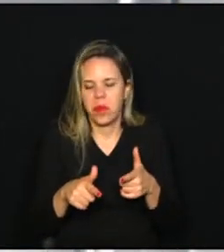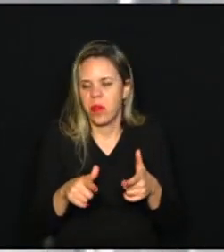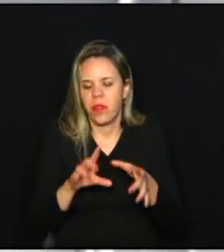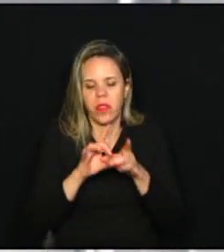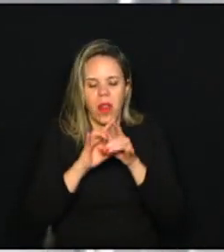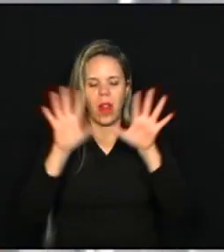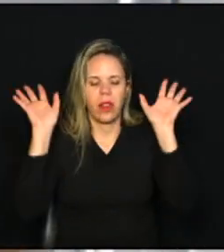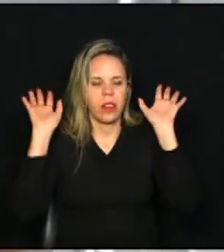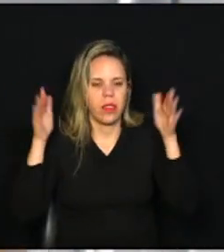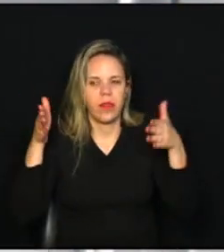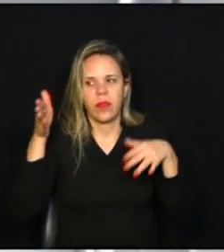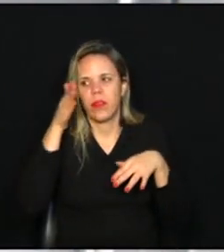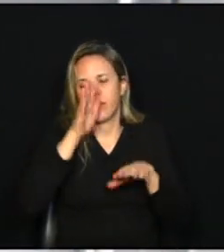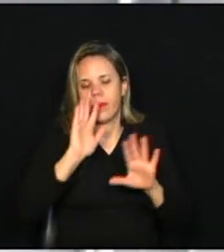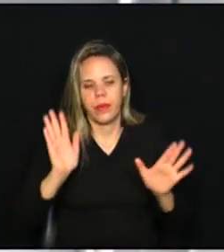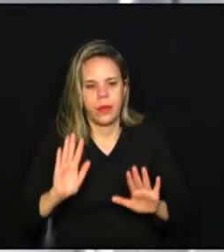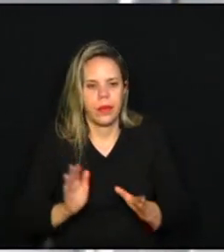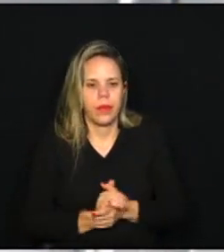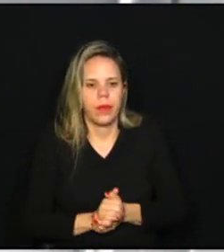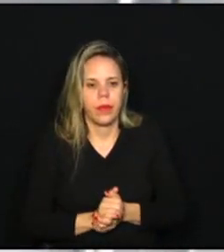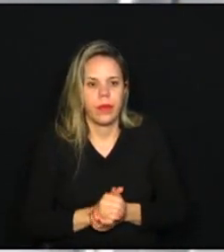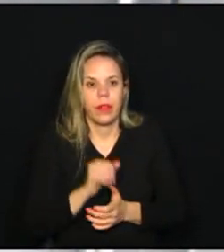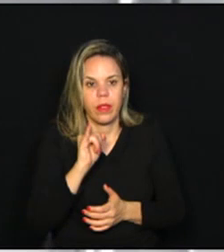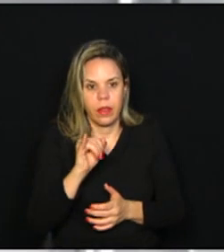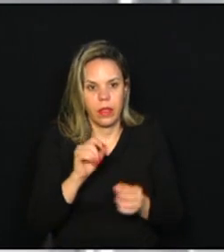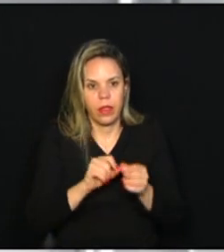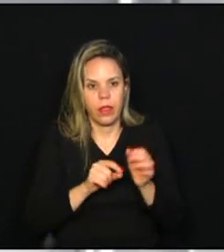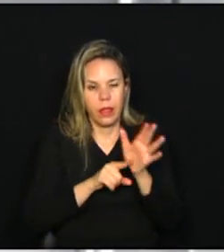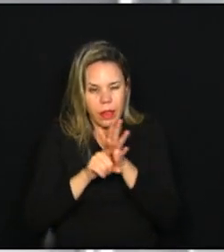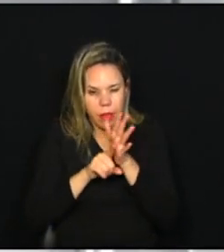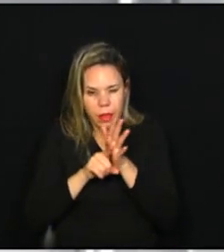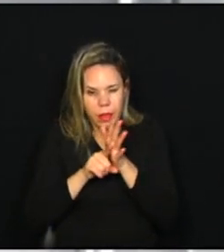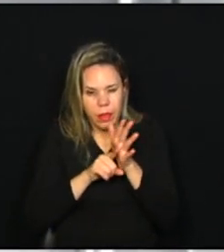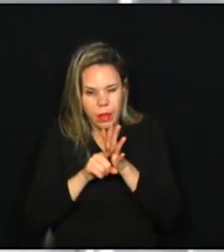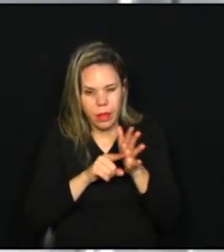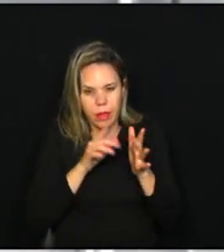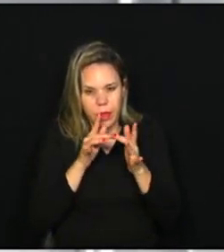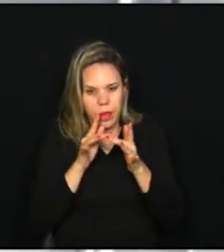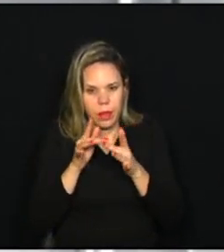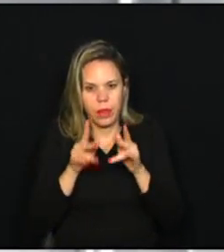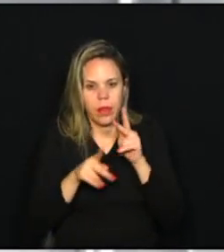coisa. O rastreamento de contato, ele traz